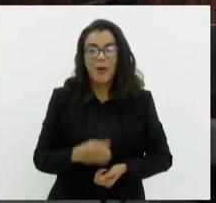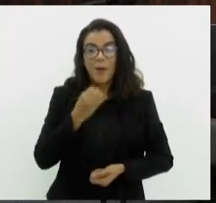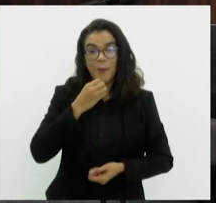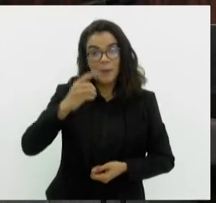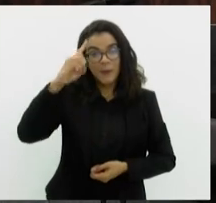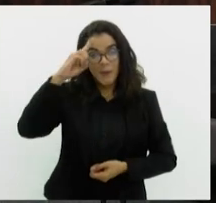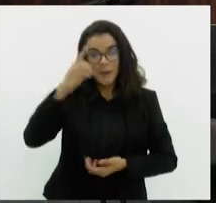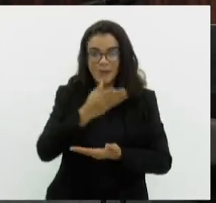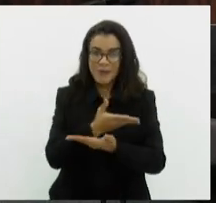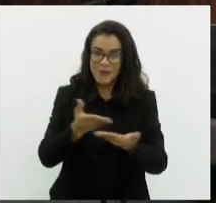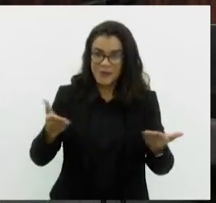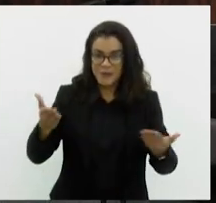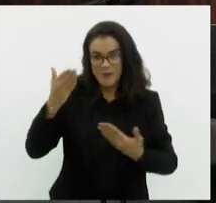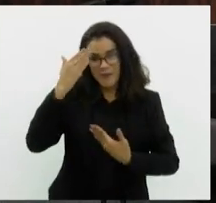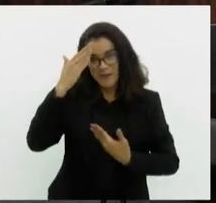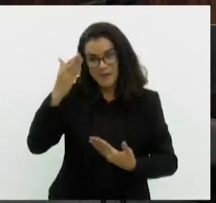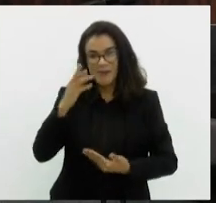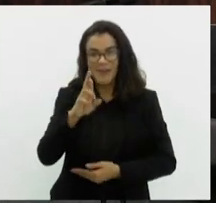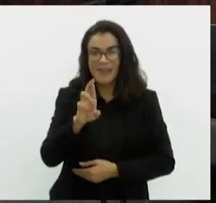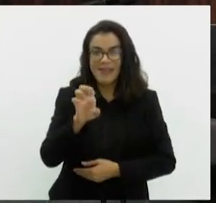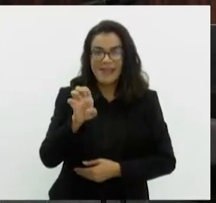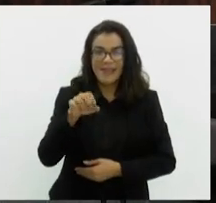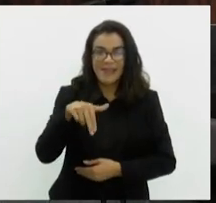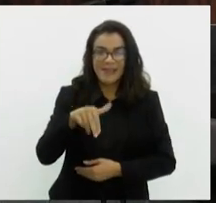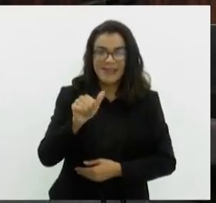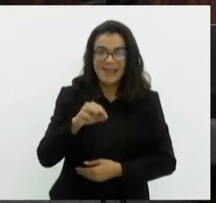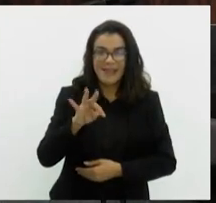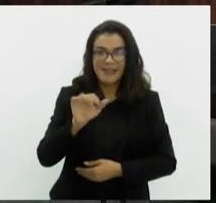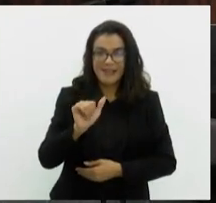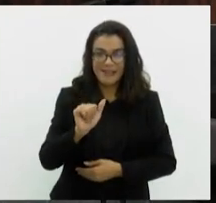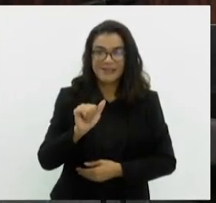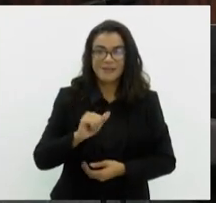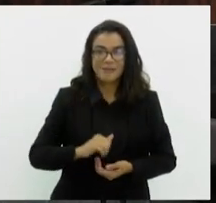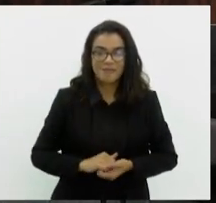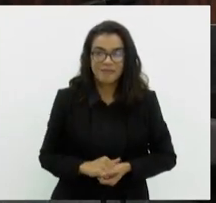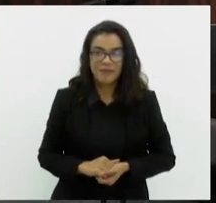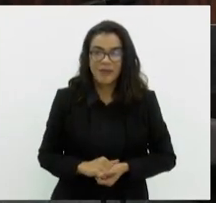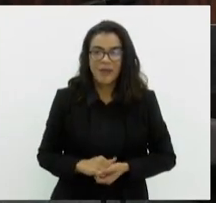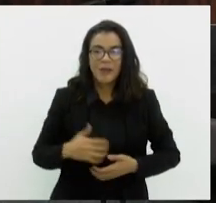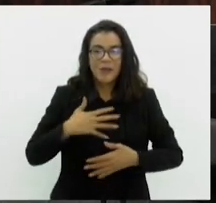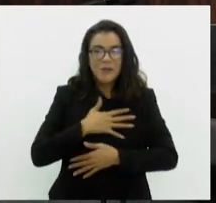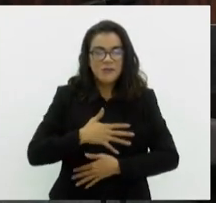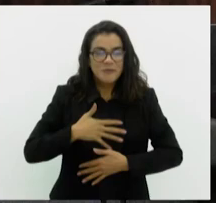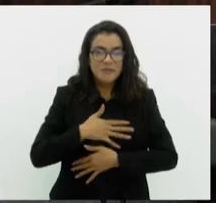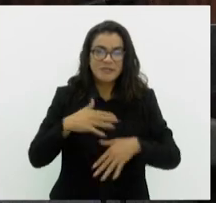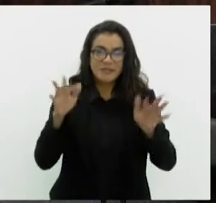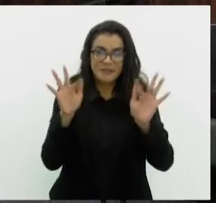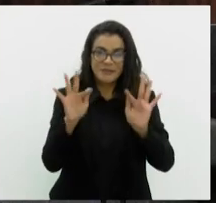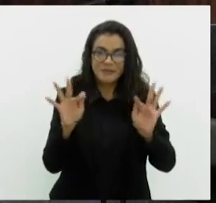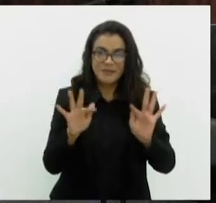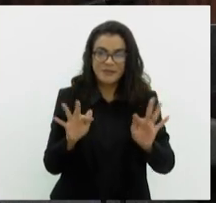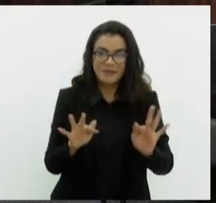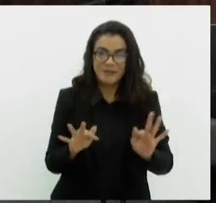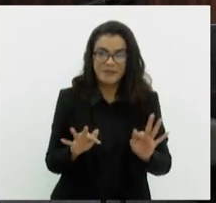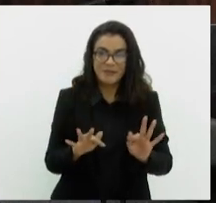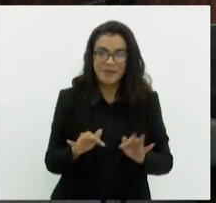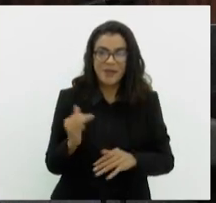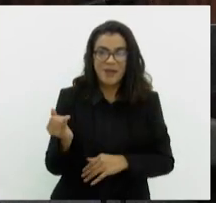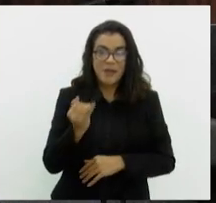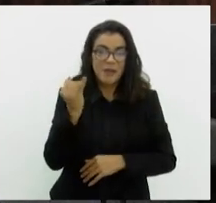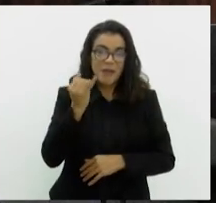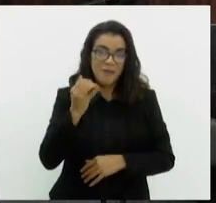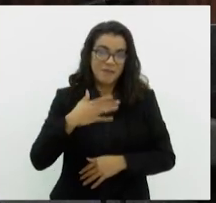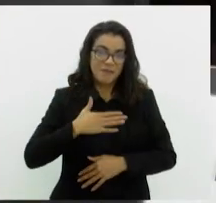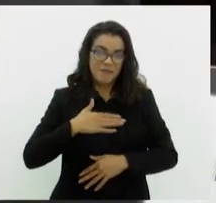a todos. Obrigada, Renato, pela homenagem. Estou muito feliz de estar aqui. É muito importante para a